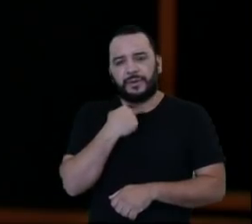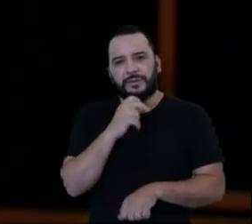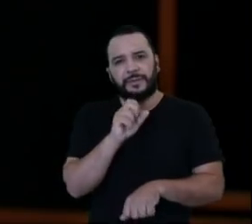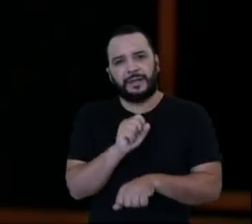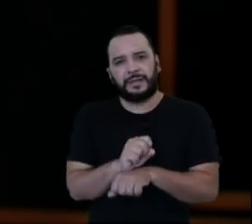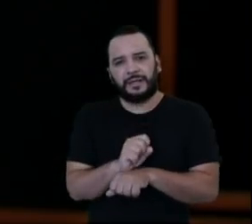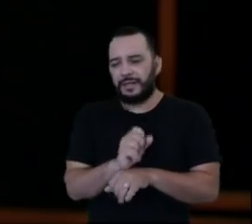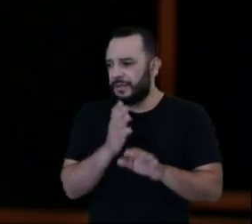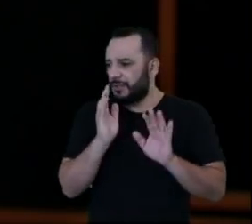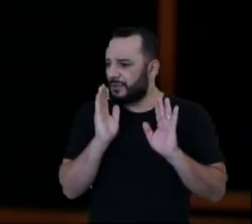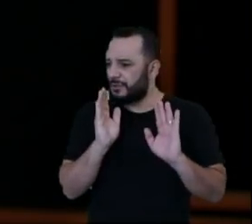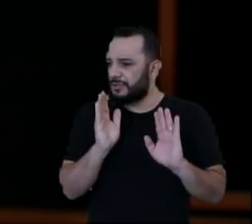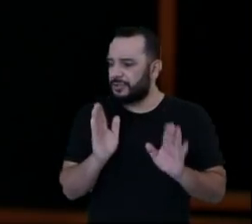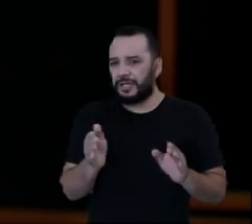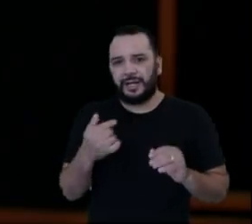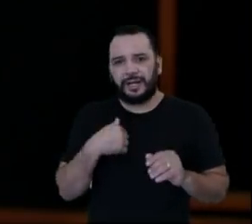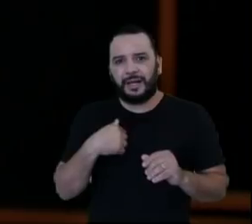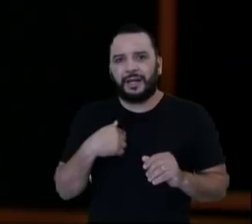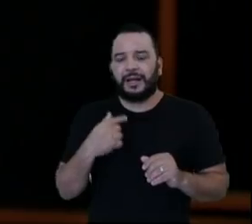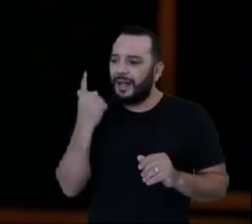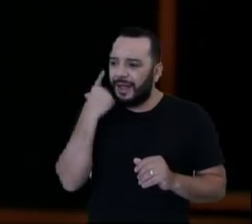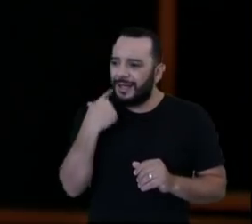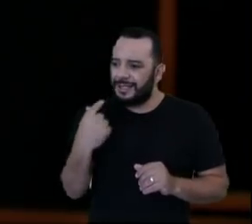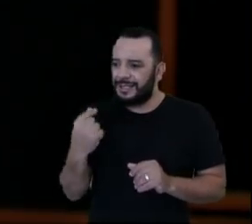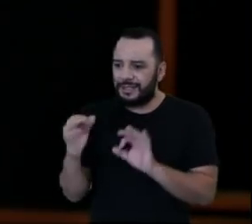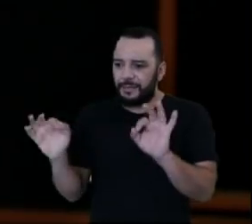A coisa foi indo, eu consegui tudo, consegui